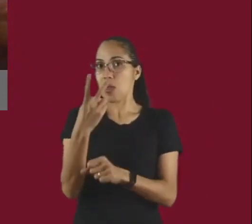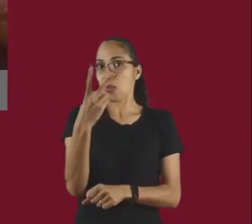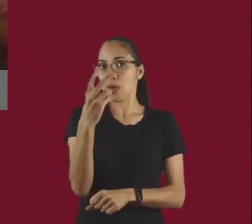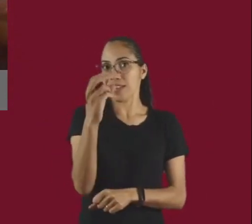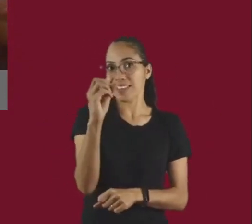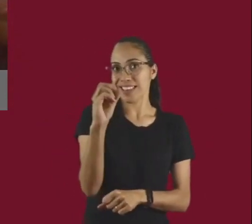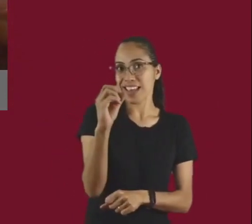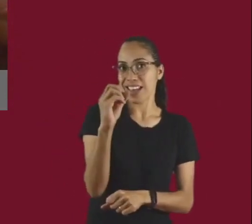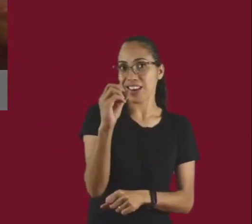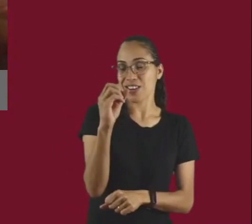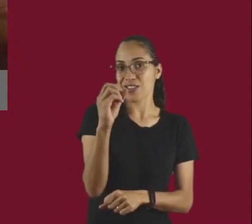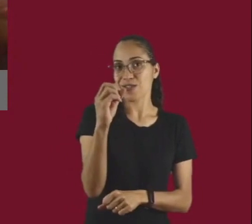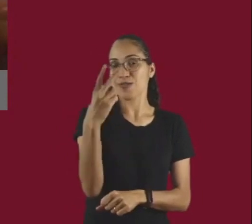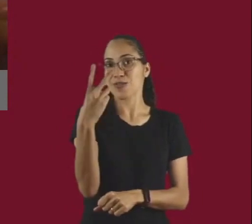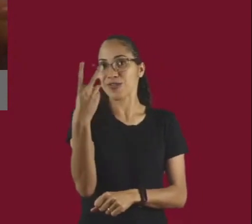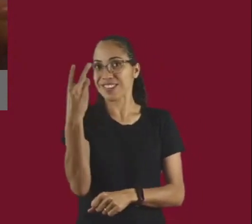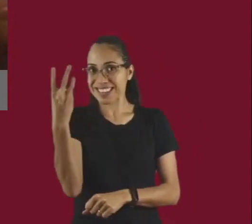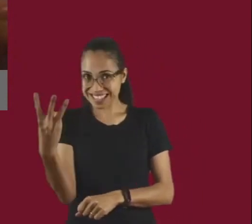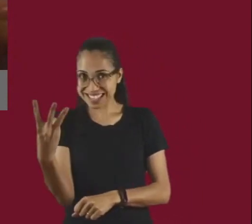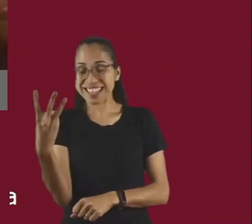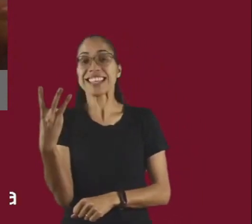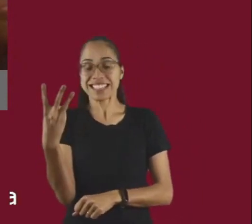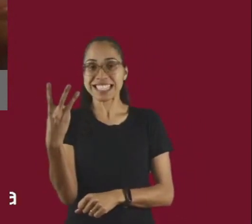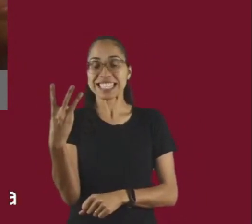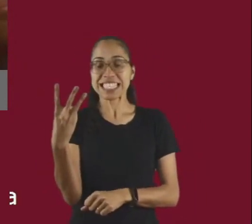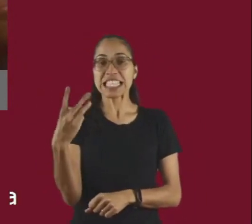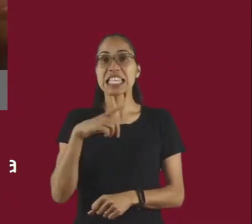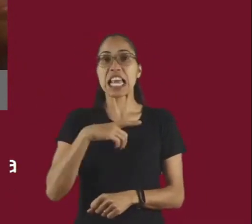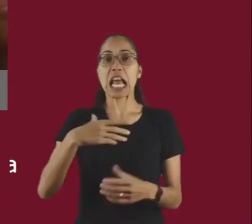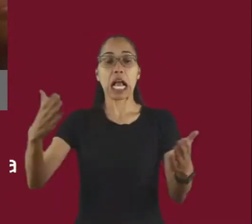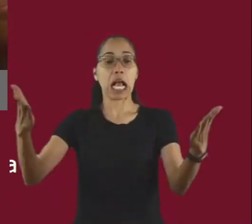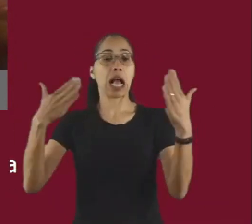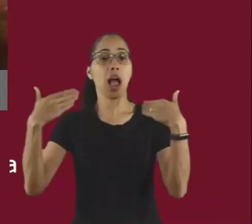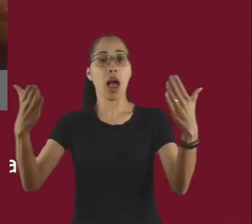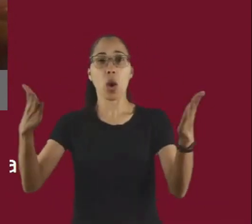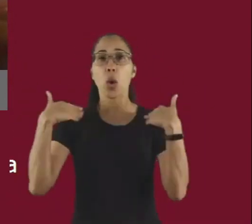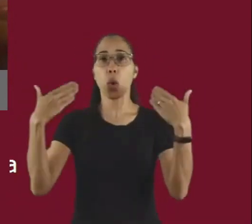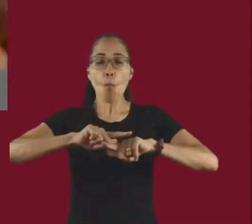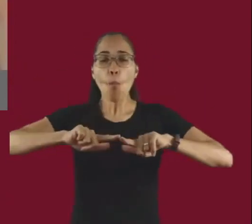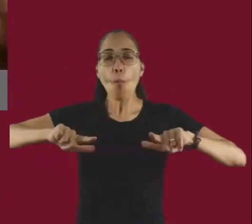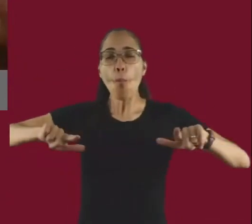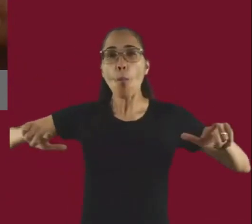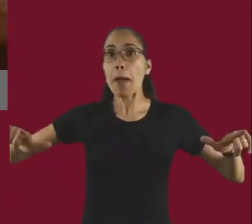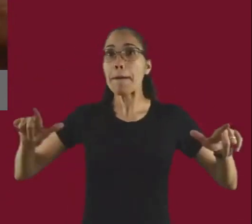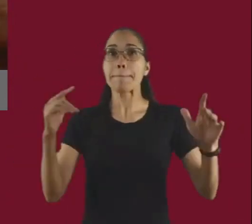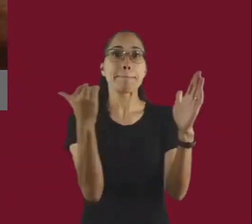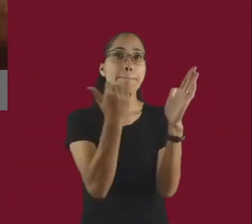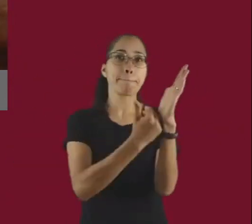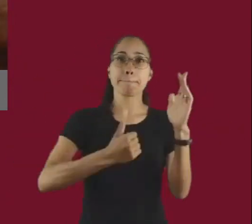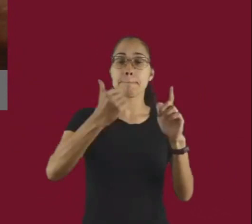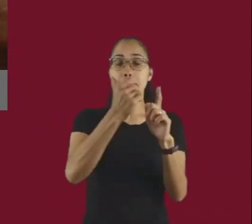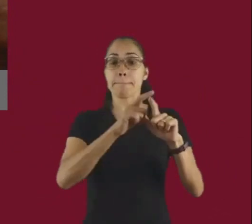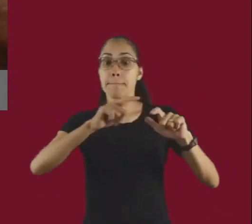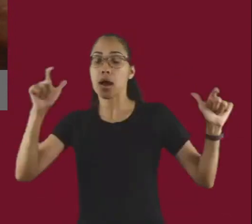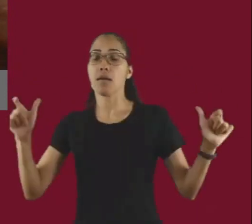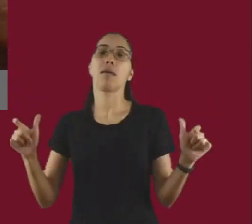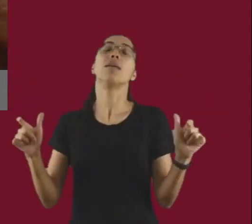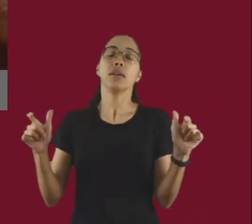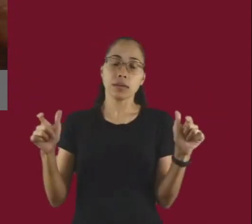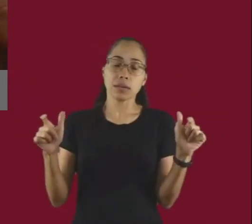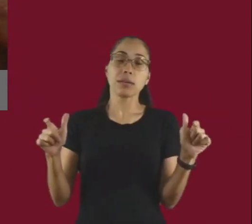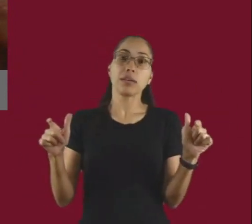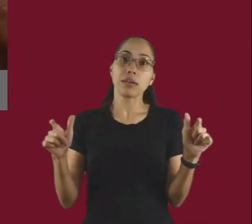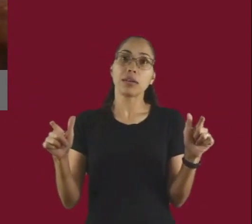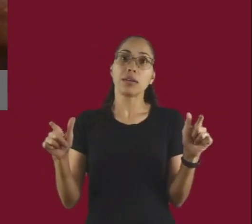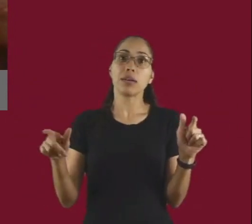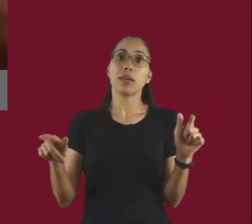oitava onda de calor nesse ano há pouco. Né? A gente está vivendo ciclones do sul, uma das maiores secas